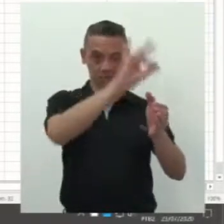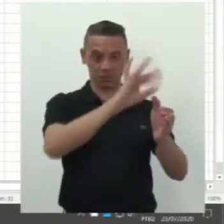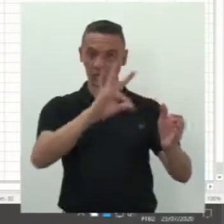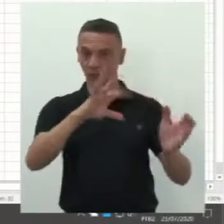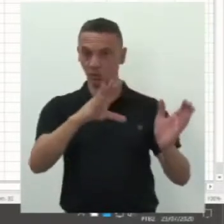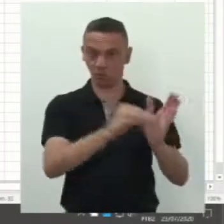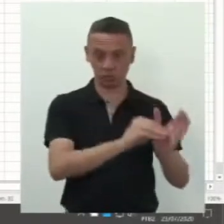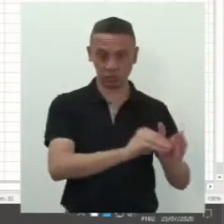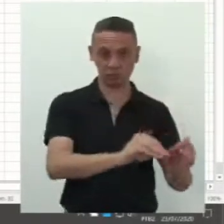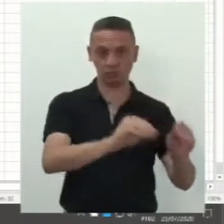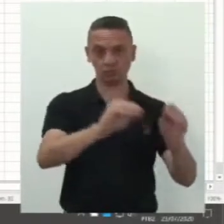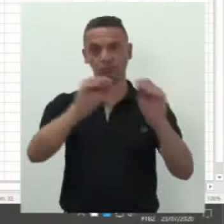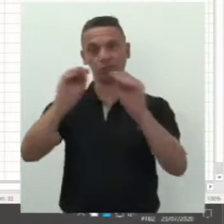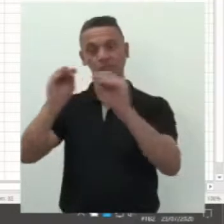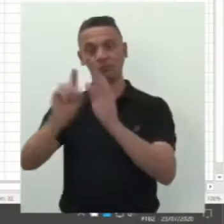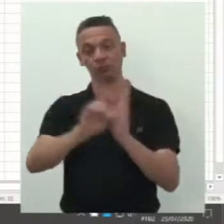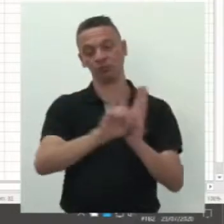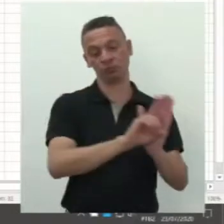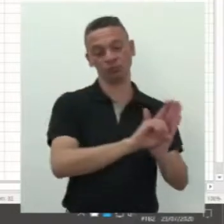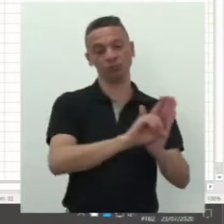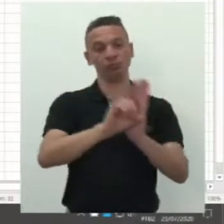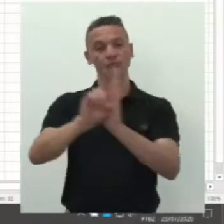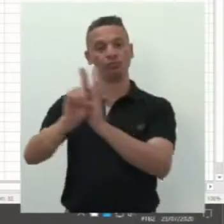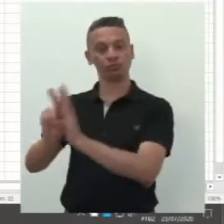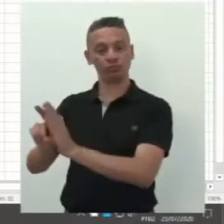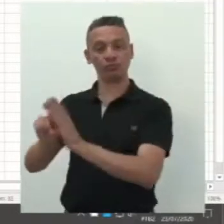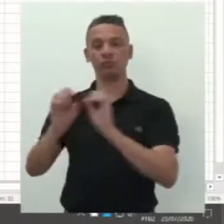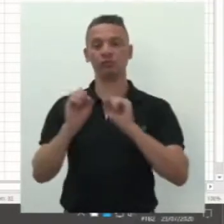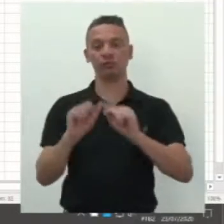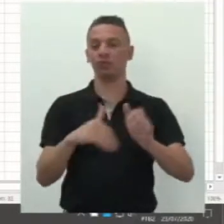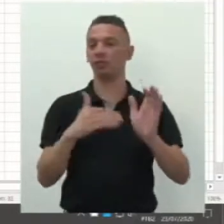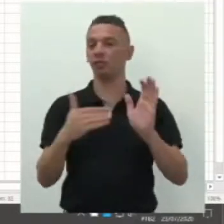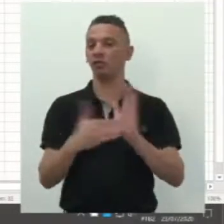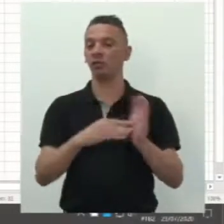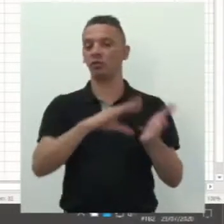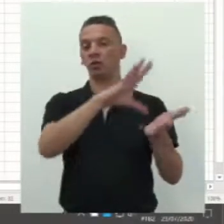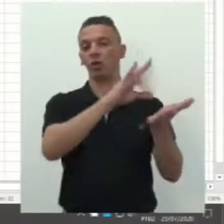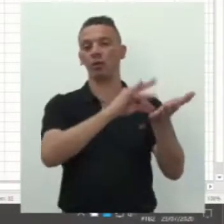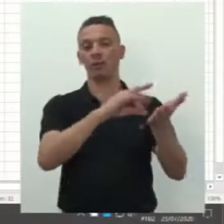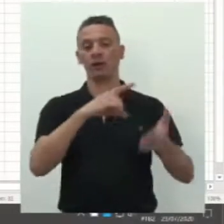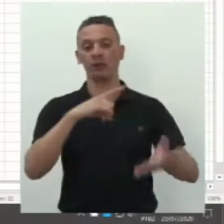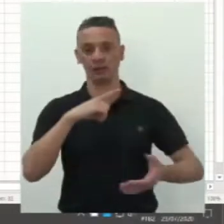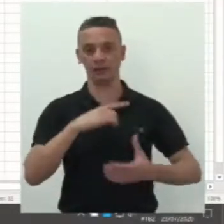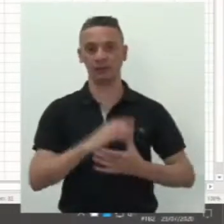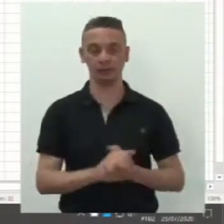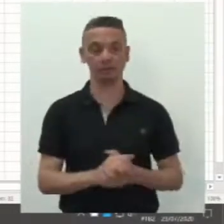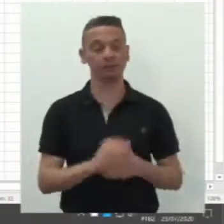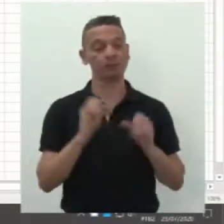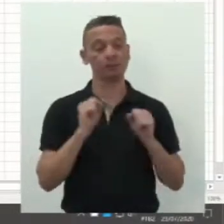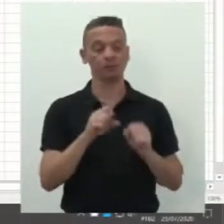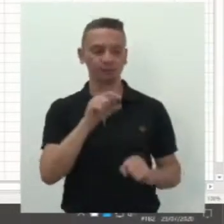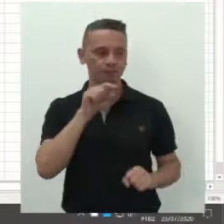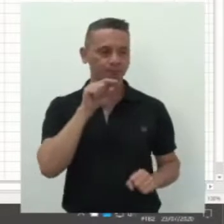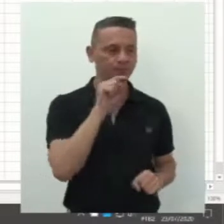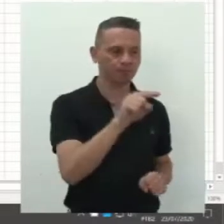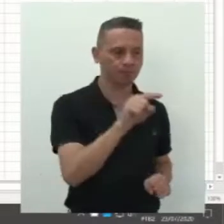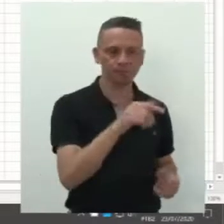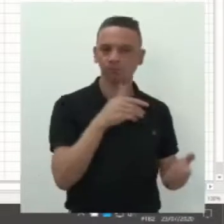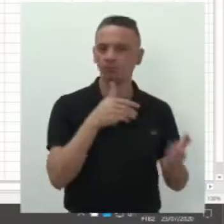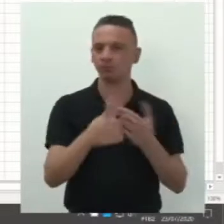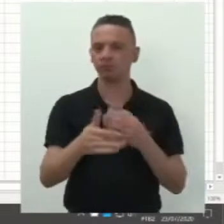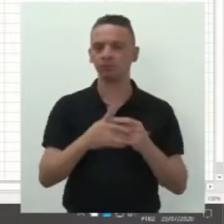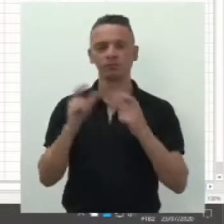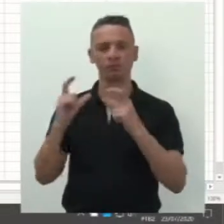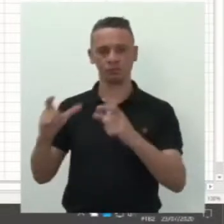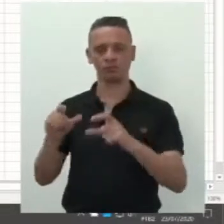volta, demonstrando que o quê? Todo esse conjunto de dados está copiado. Eu posso, aonde eu clicar, eu posso dar